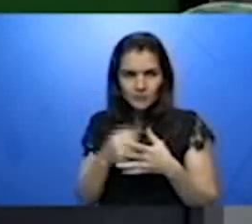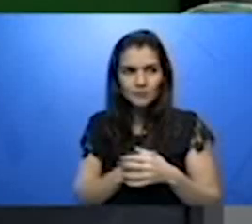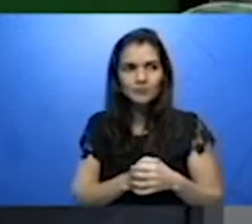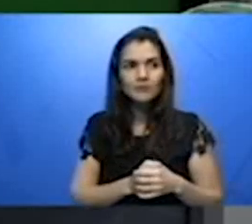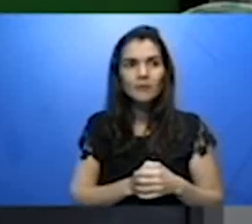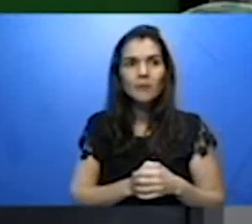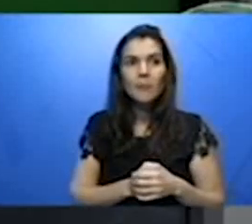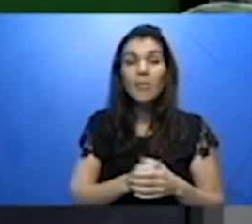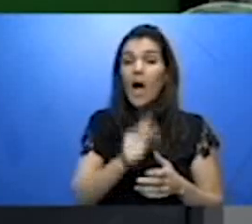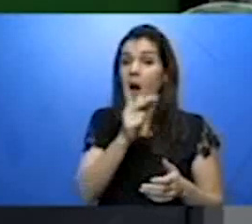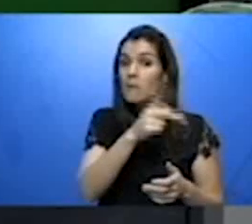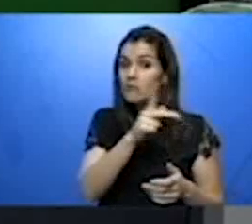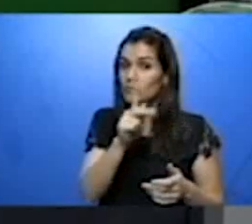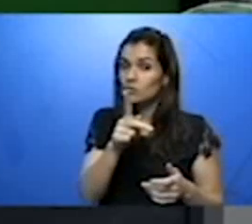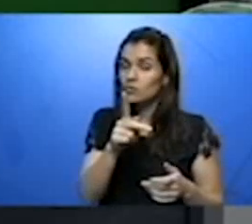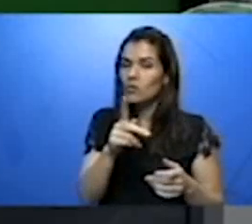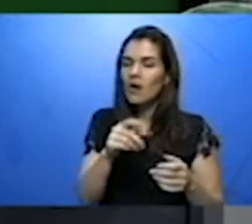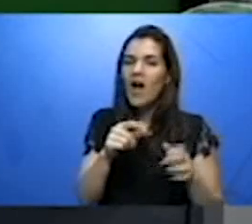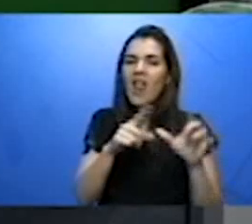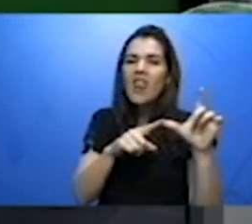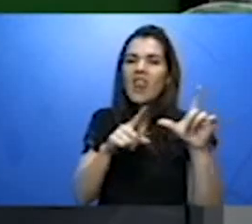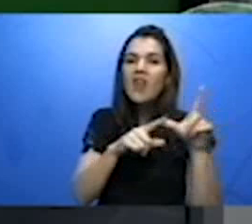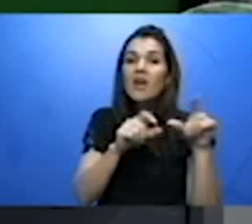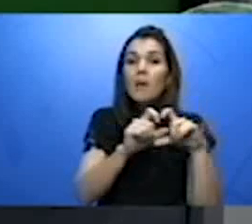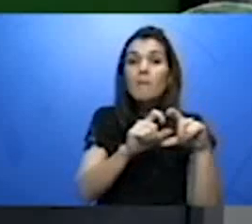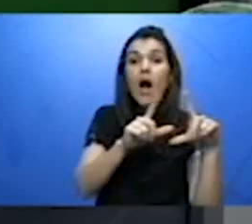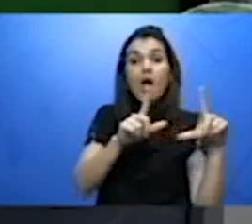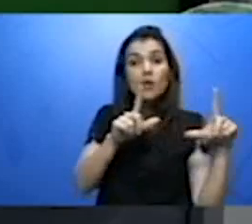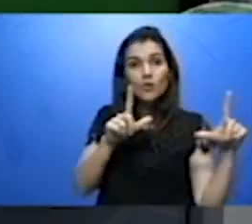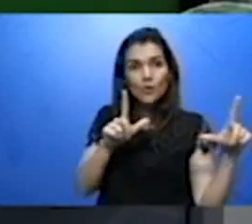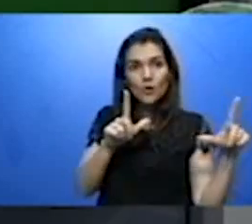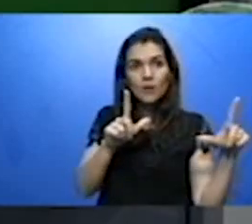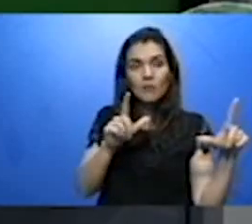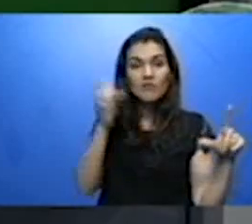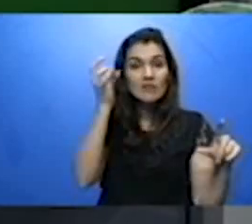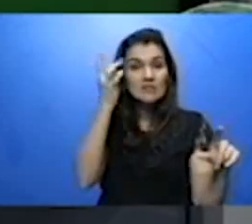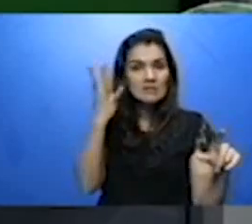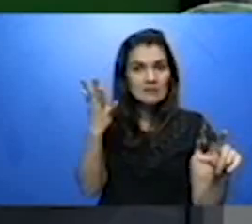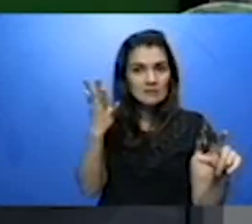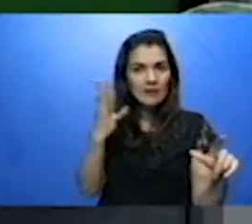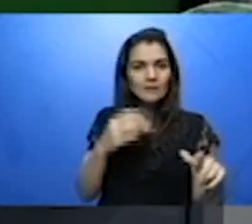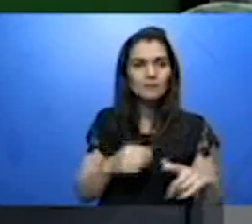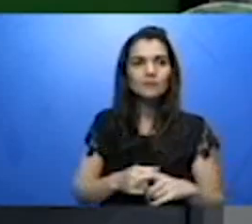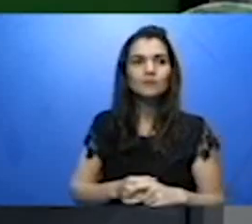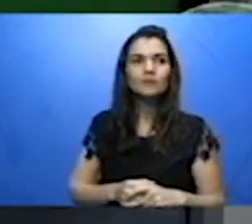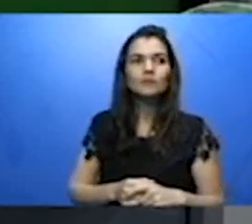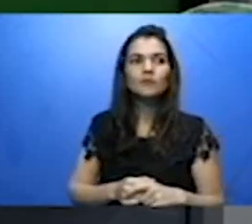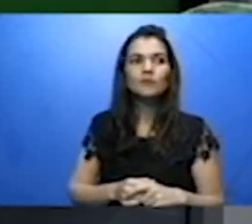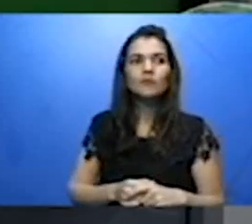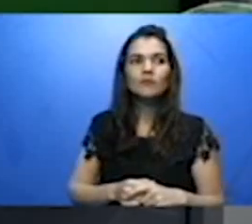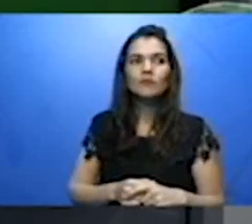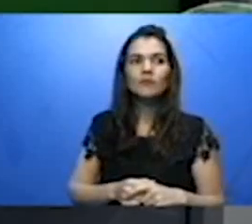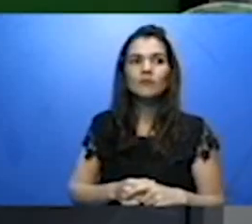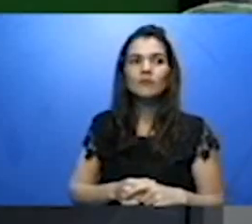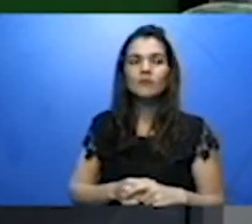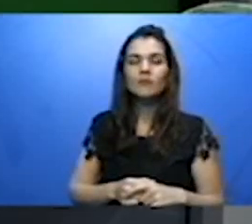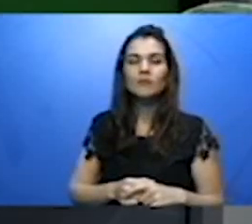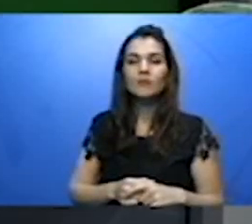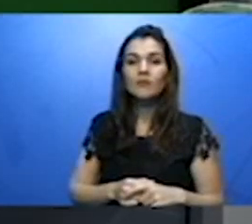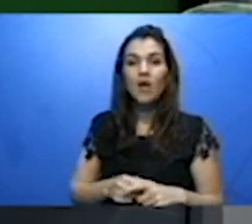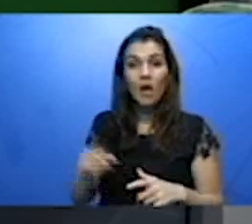só que a professora colocou com letra maior para facilitar a leitura pela TV Combinado então vamos juntos